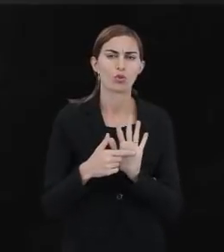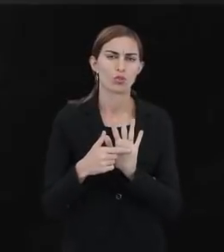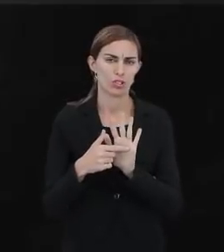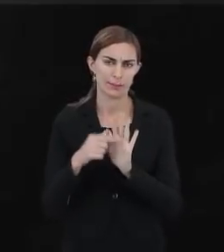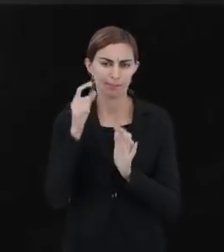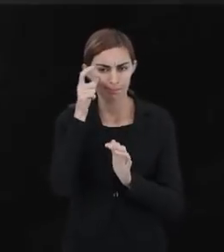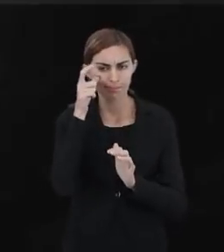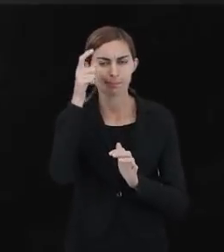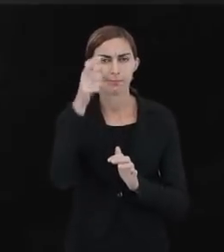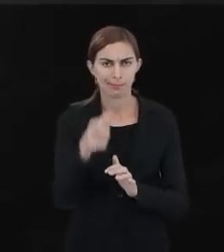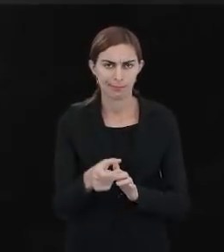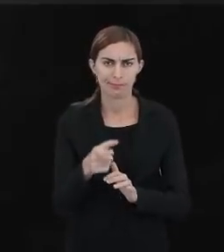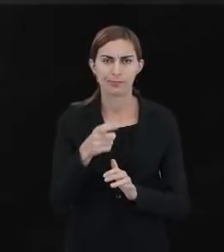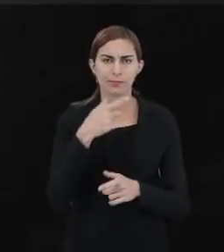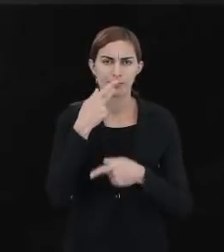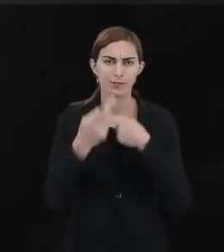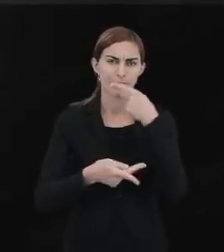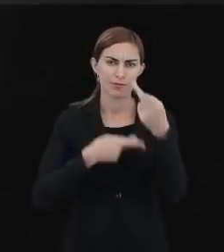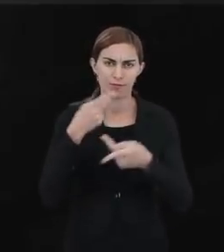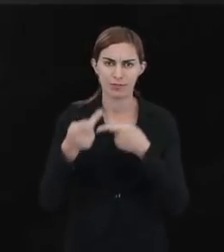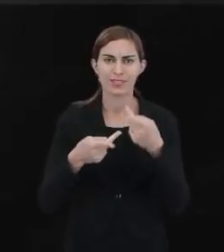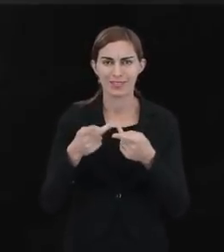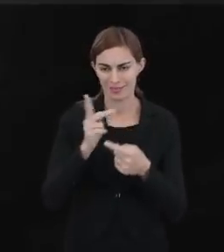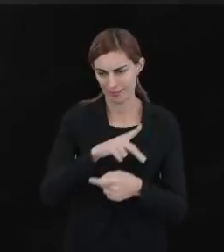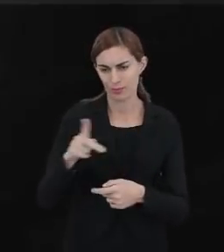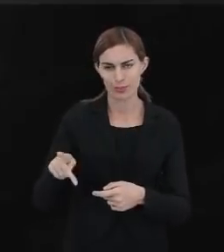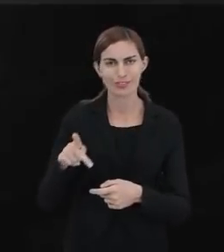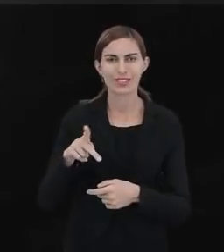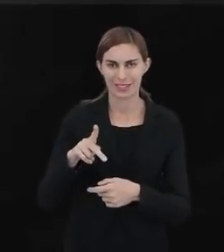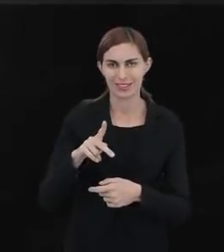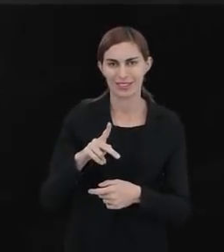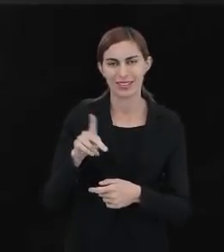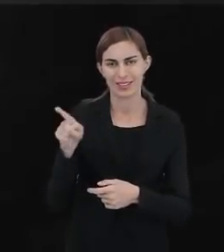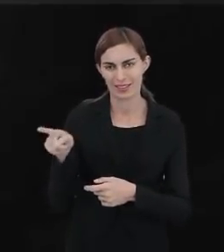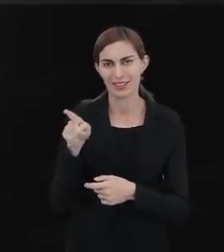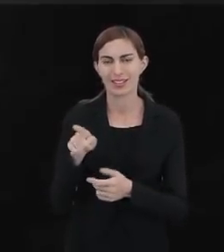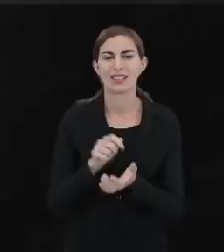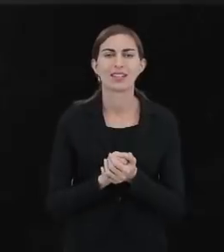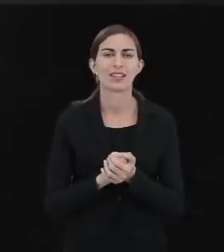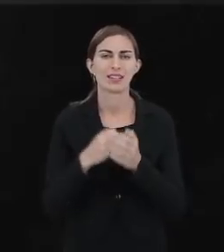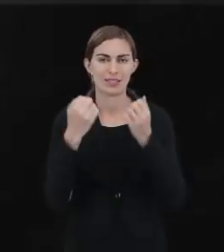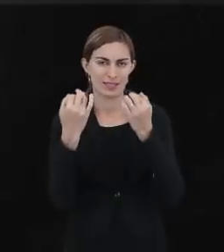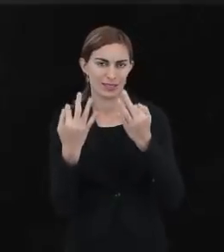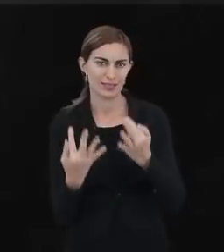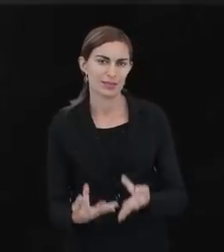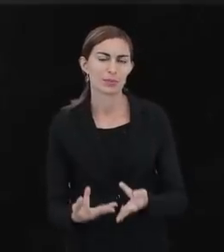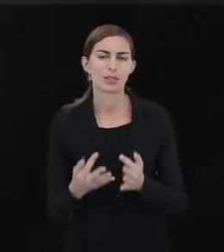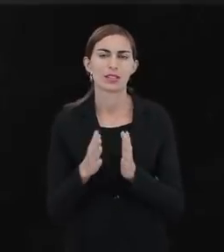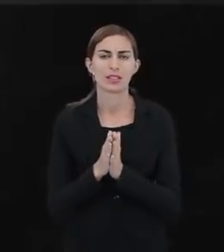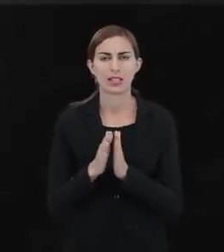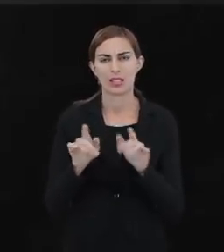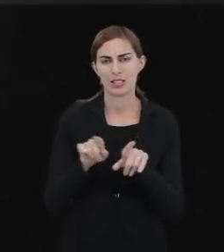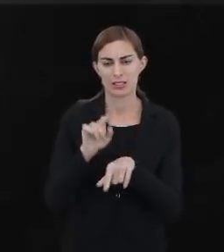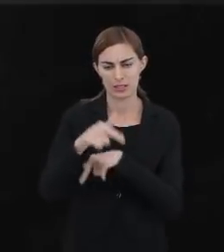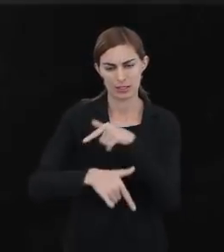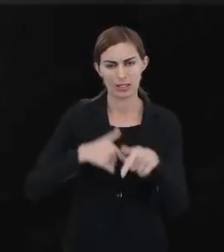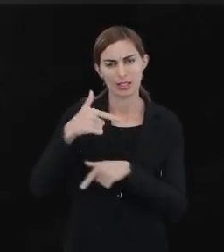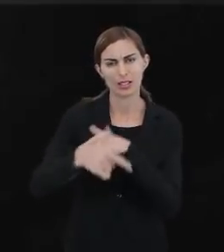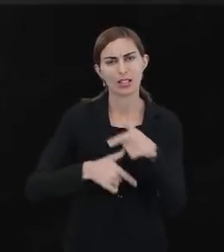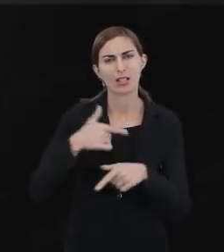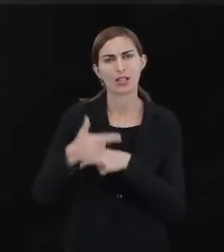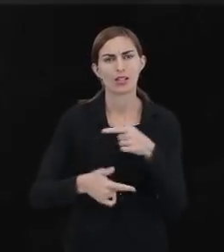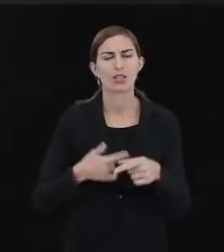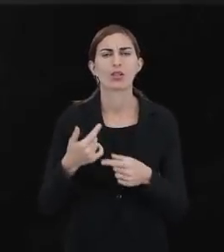sobre tempo por falar na professora doutora heloísa que nós trabalhamos